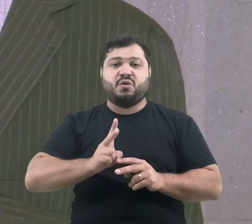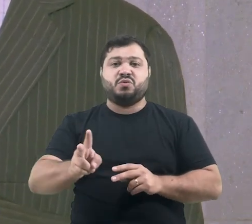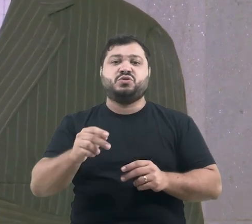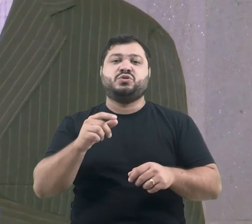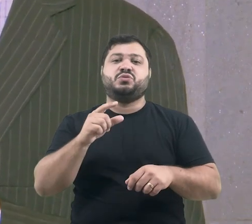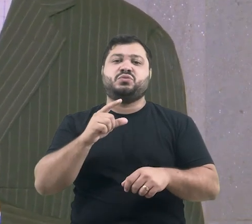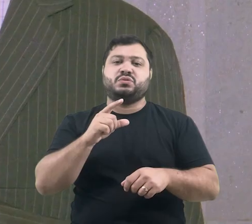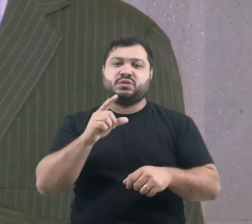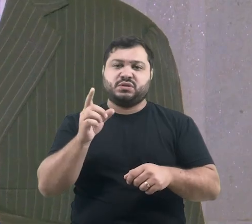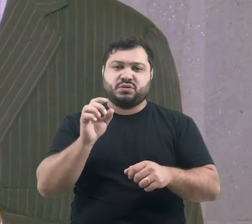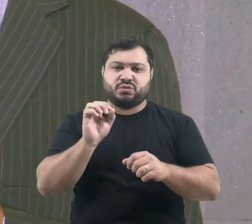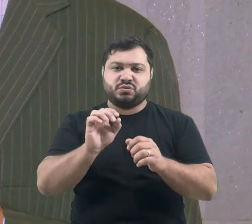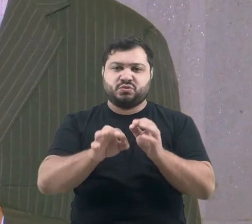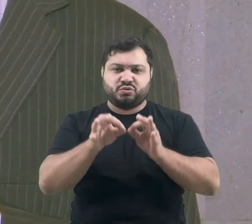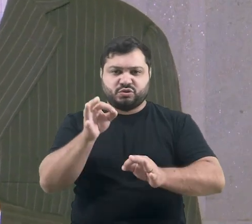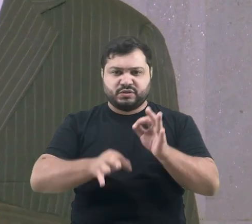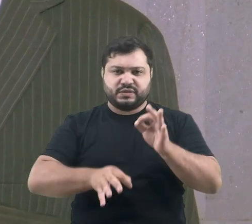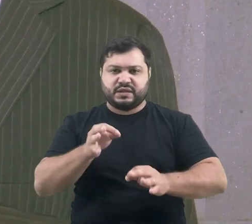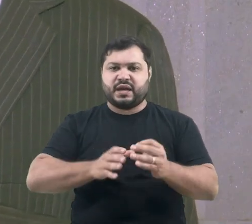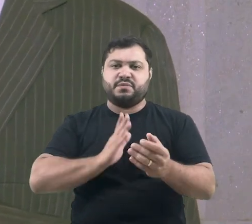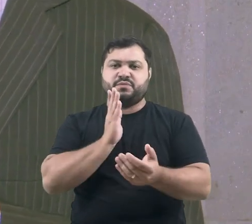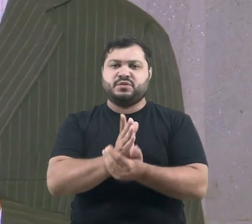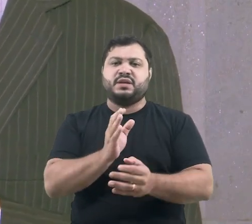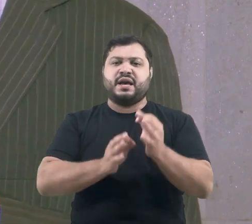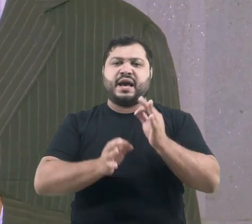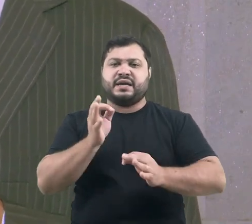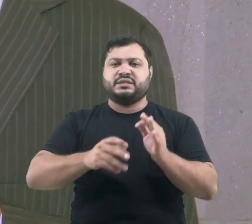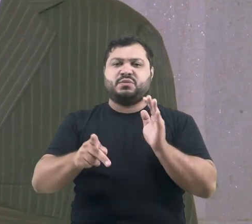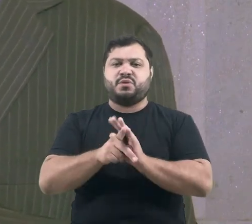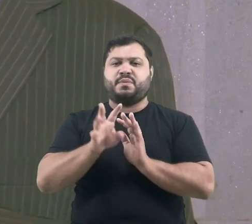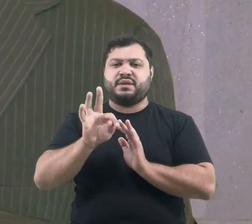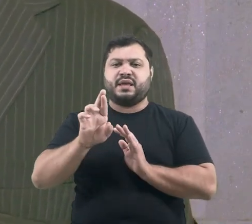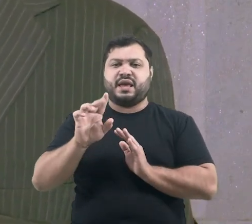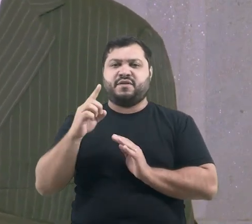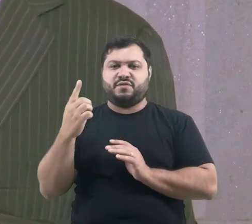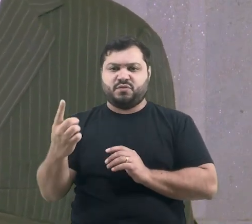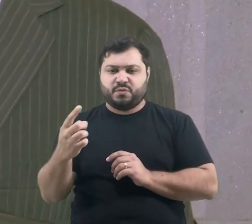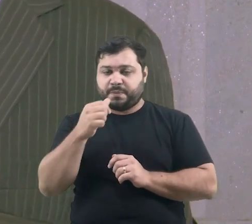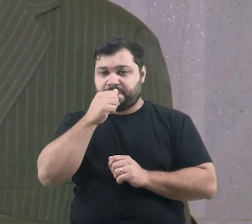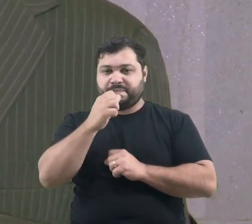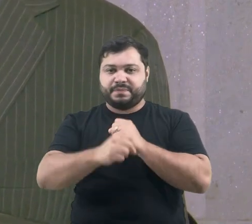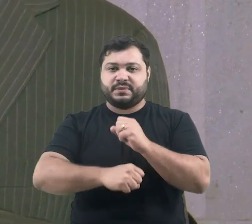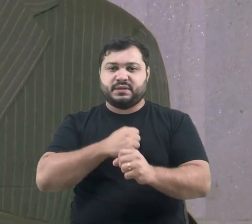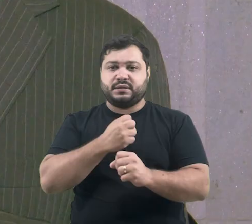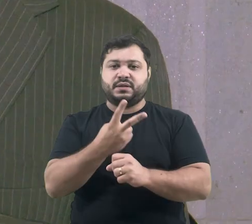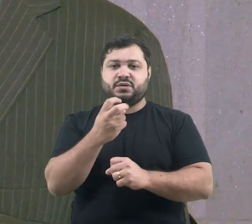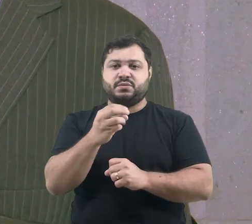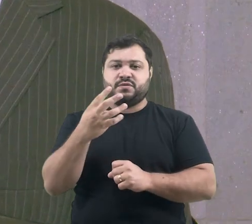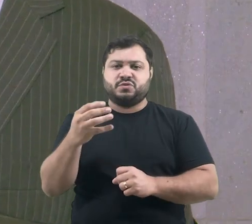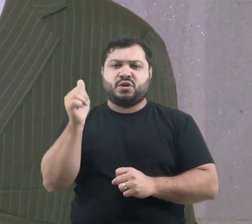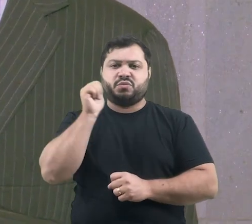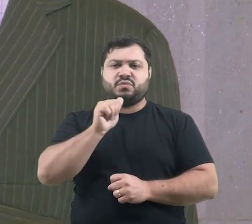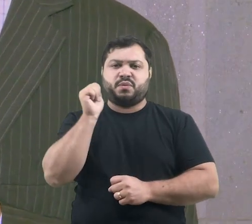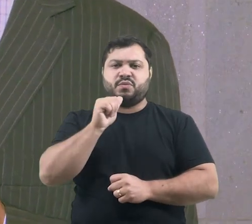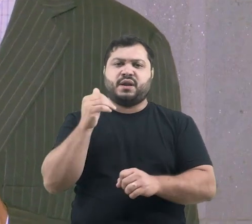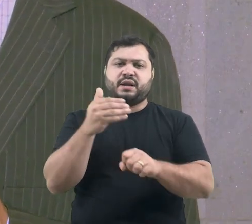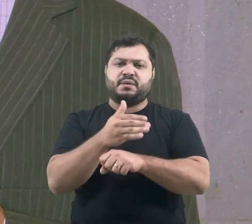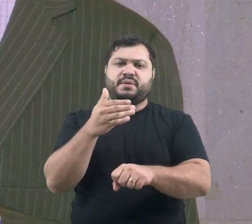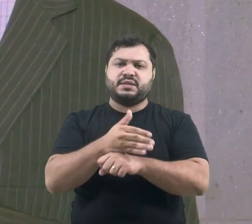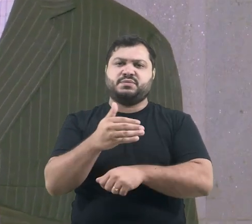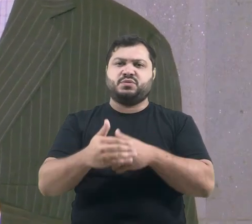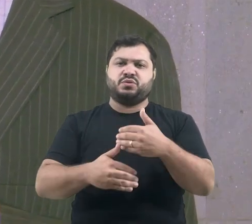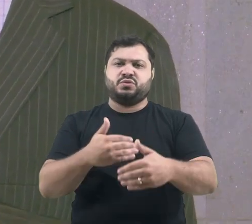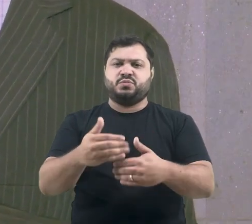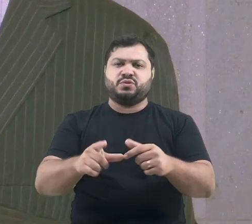dela continuam batendo a porta do judiciário. Em uma ação julgada pelo TRF da primeira região em 2024, uma mulher